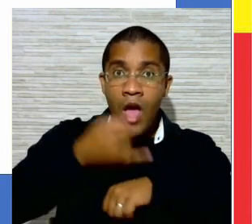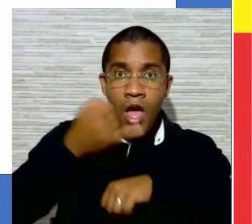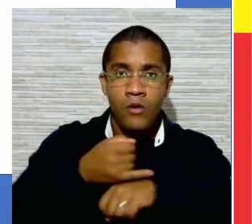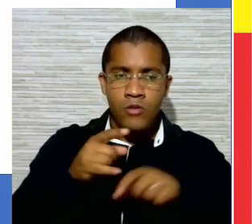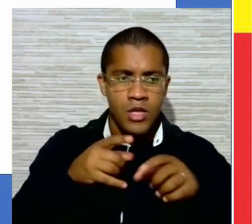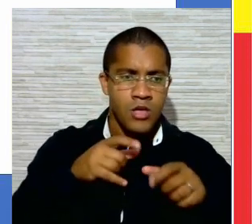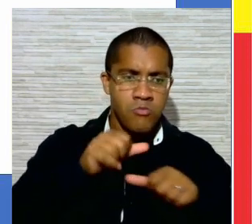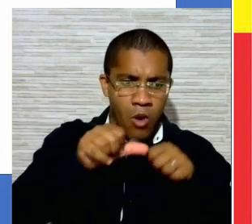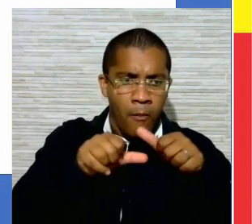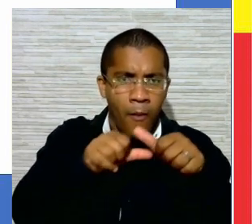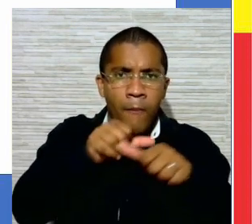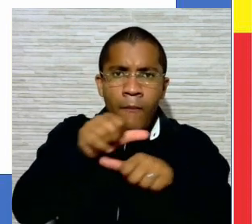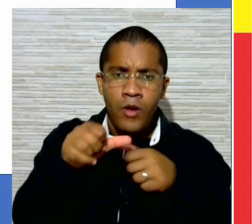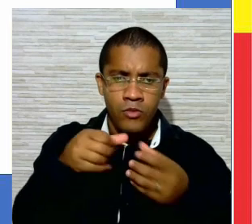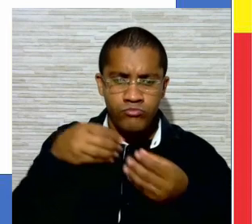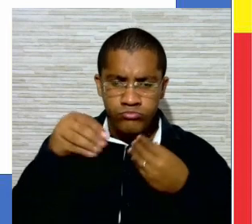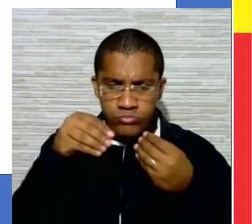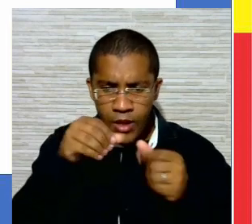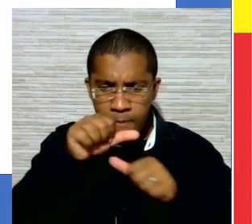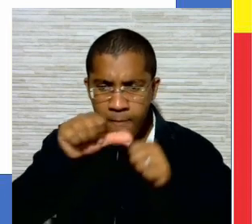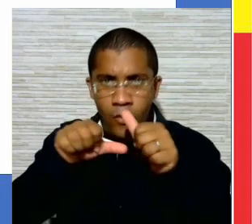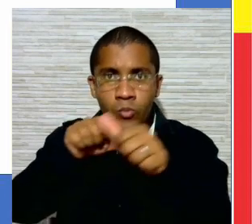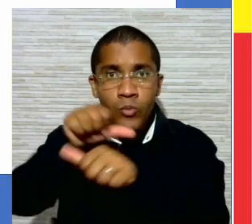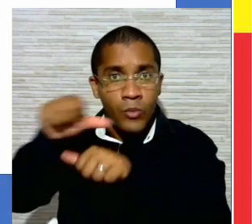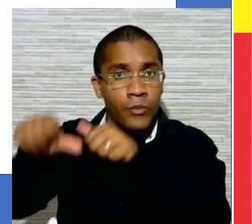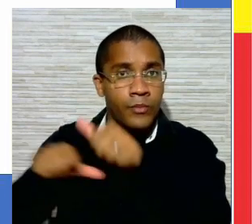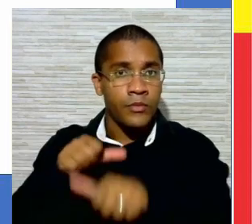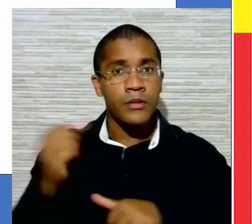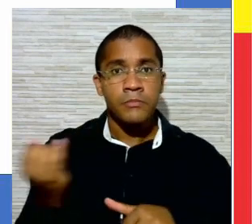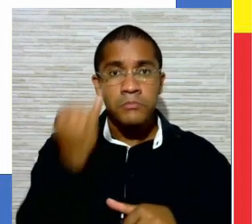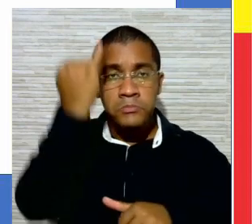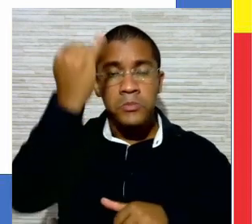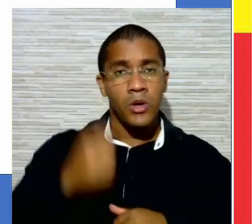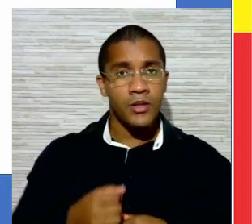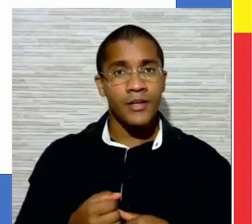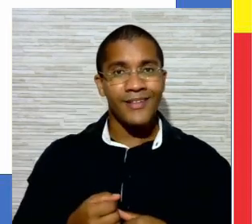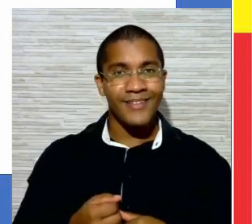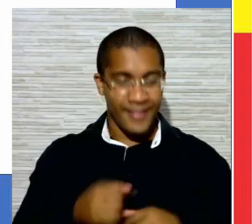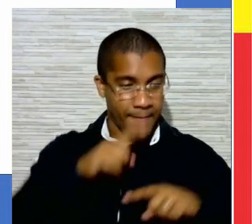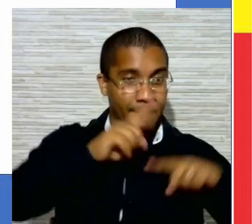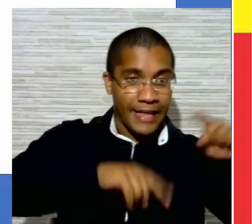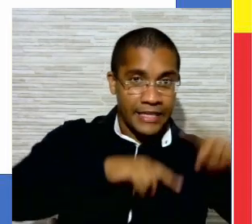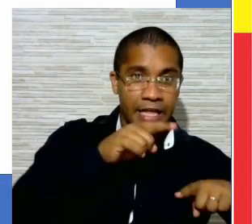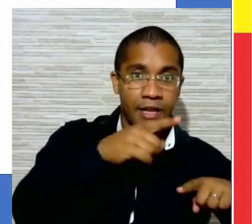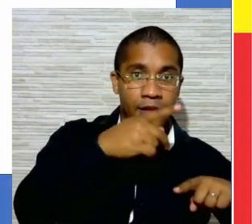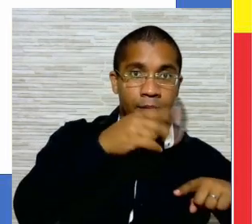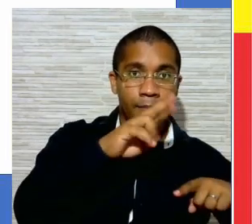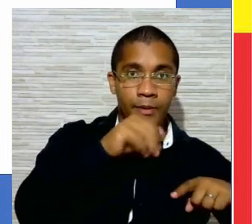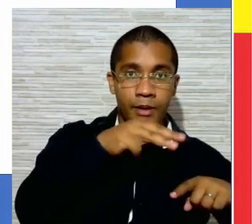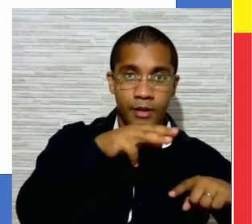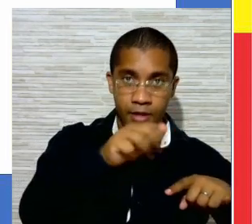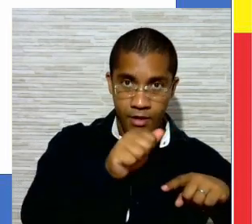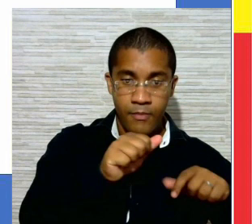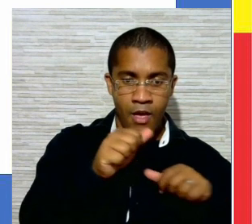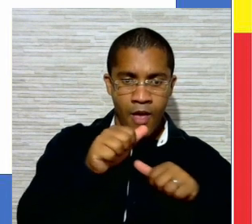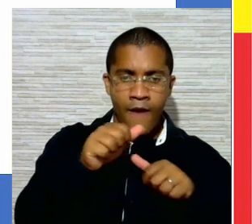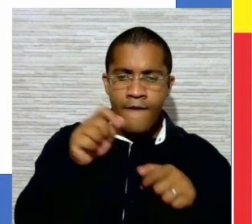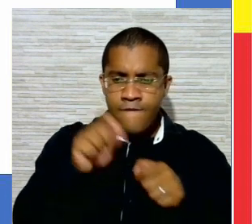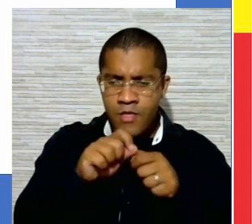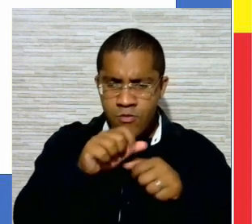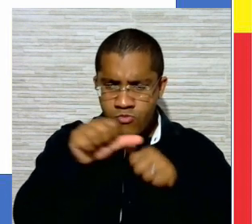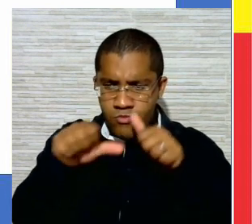né, criando um processo industrial, né, um processo de transformação da matéria-prima em um